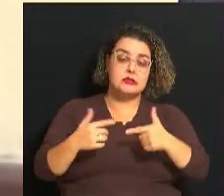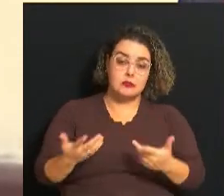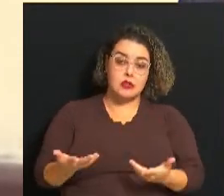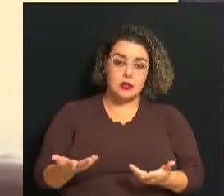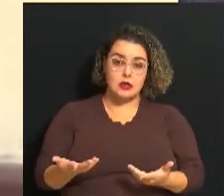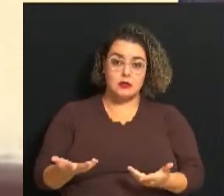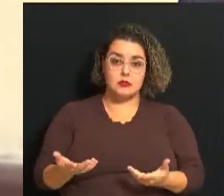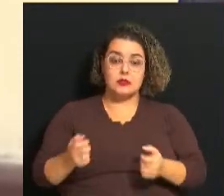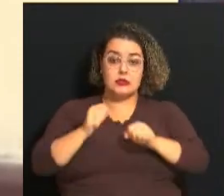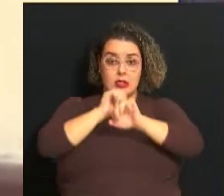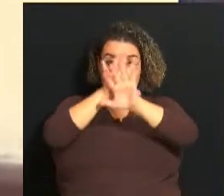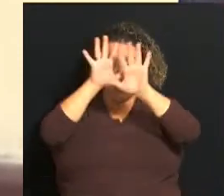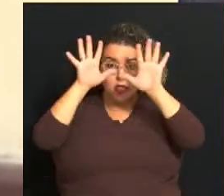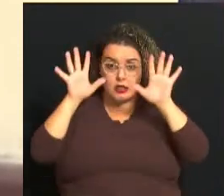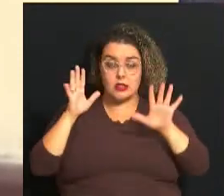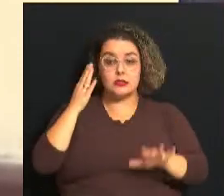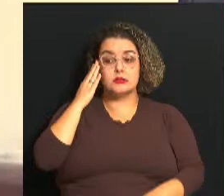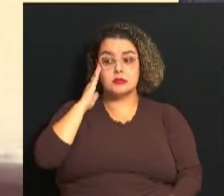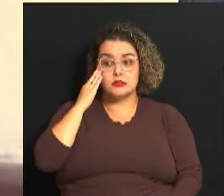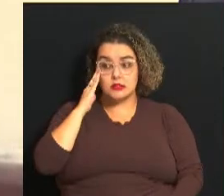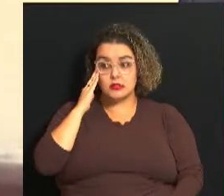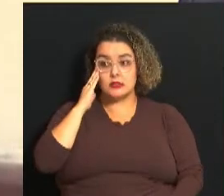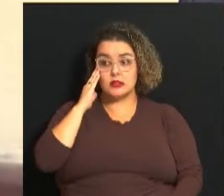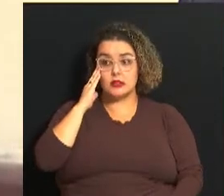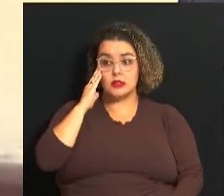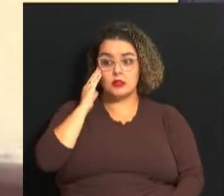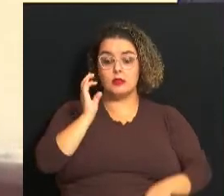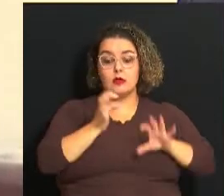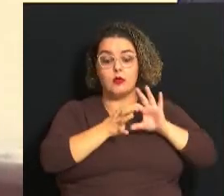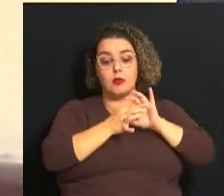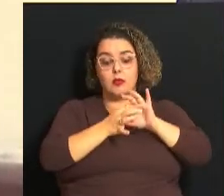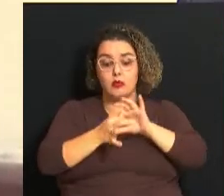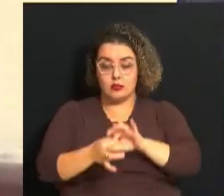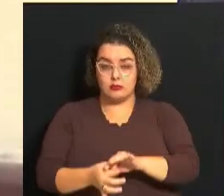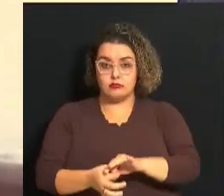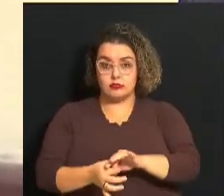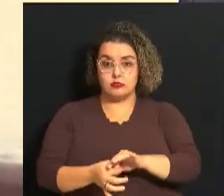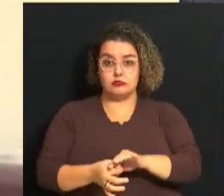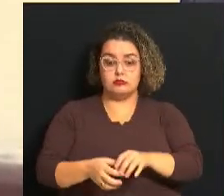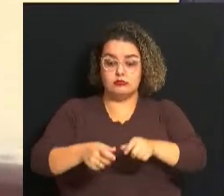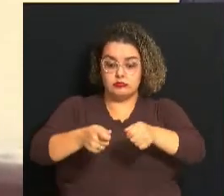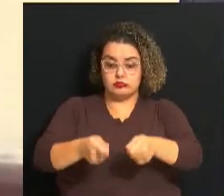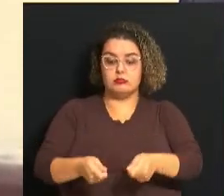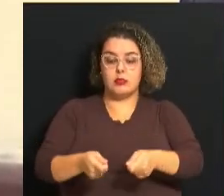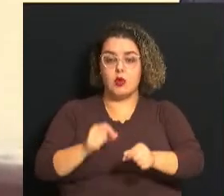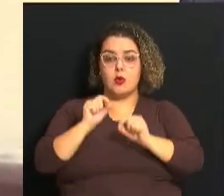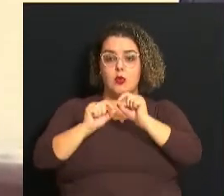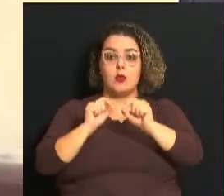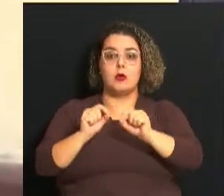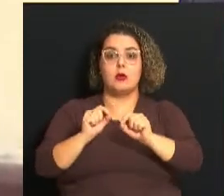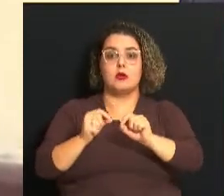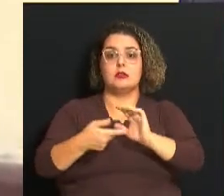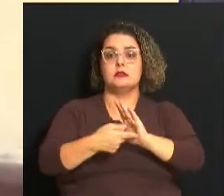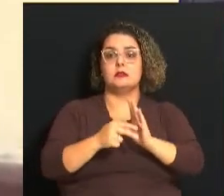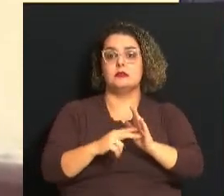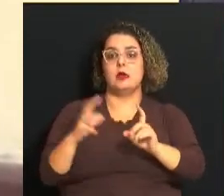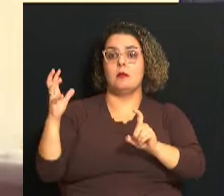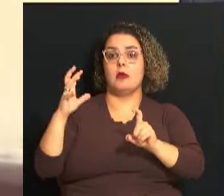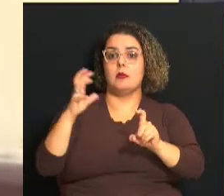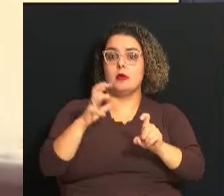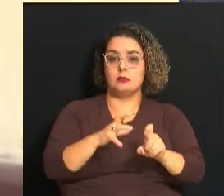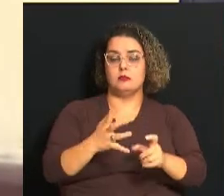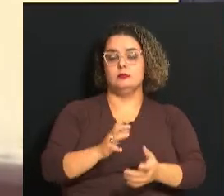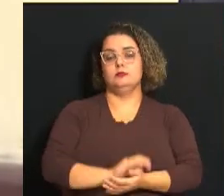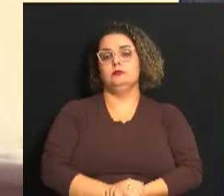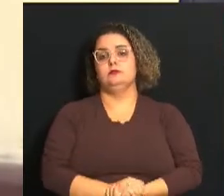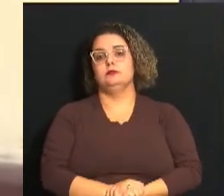clareza né entender conceitualmente e também é concretamente o que venceu assédio moral e aí é